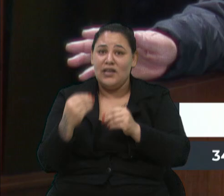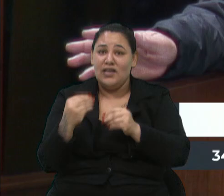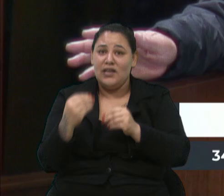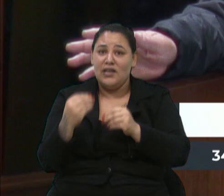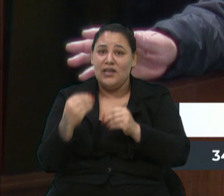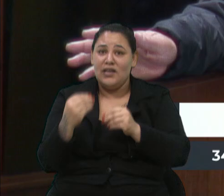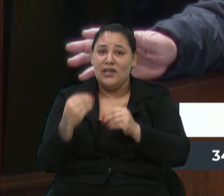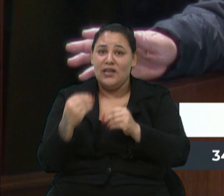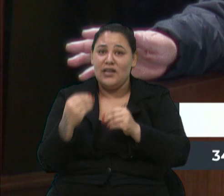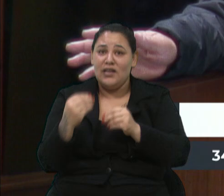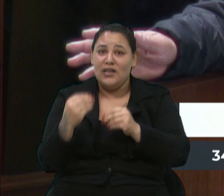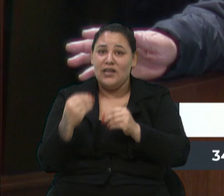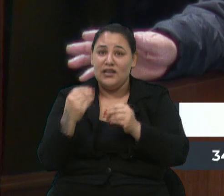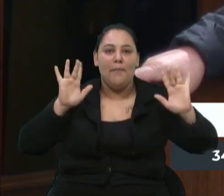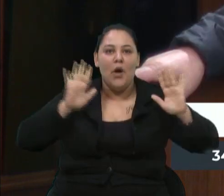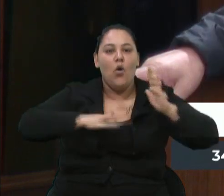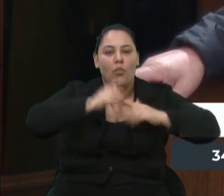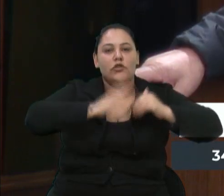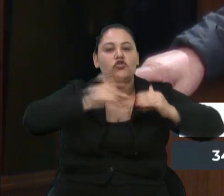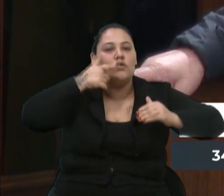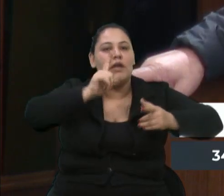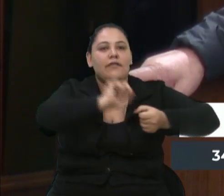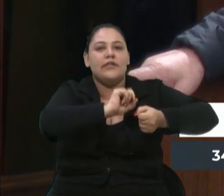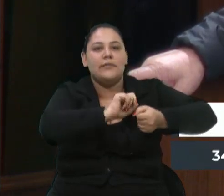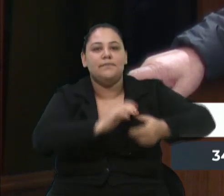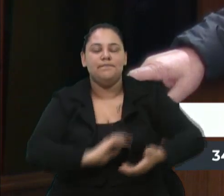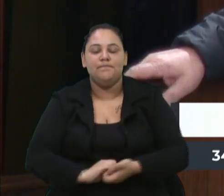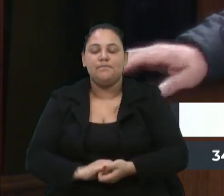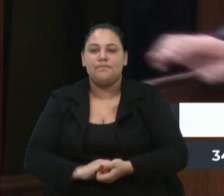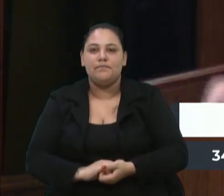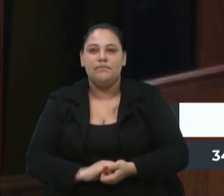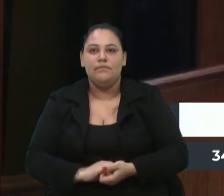com certeza, a mão de obra a gente faz o serviço.